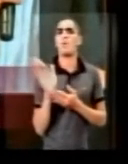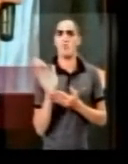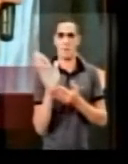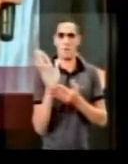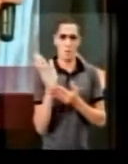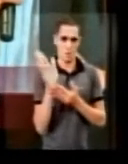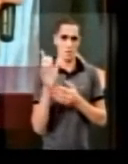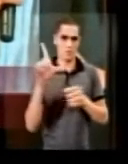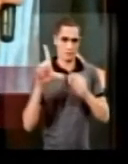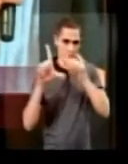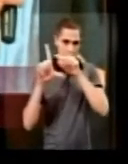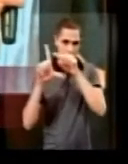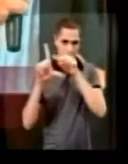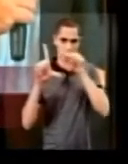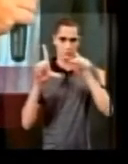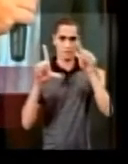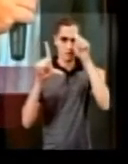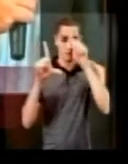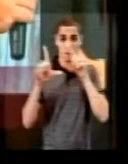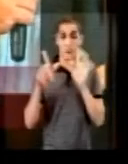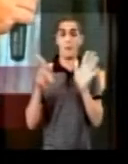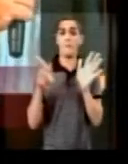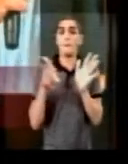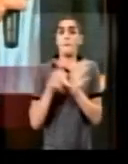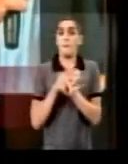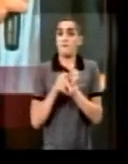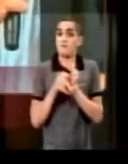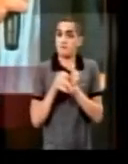são exclusivamente por